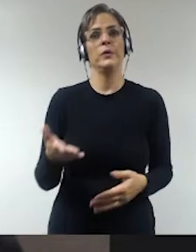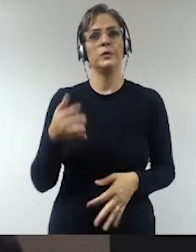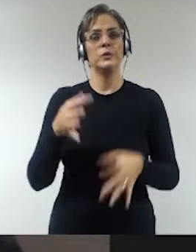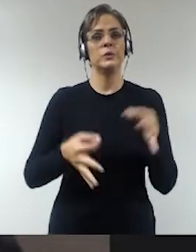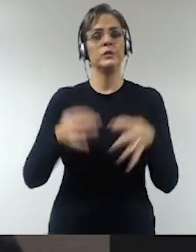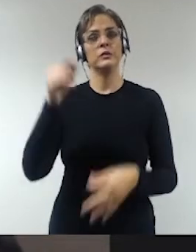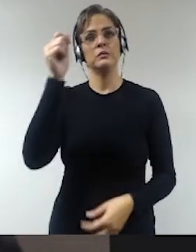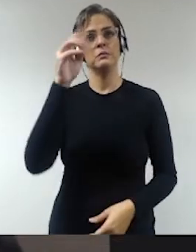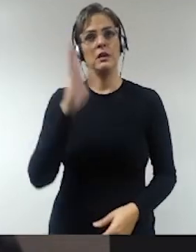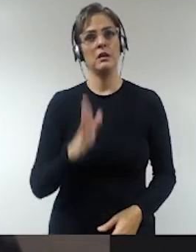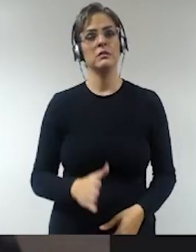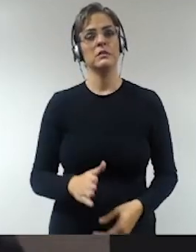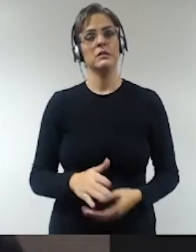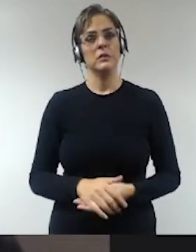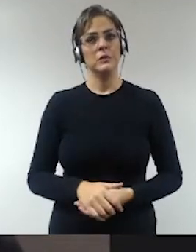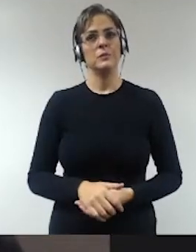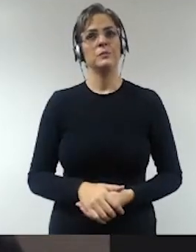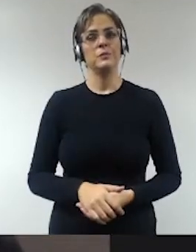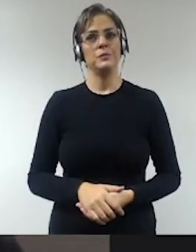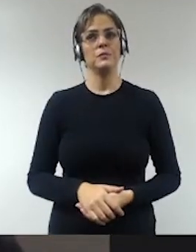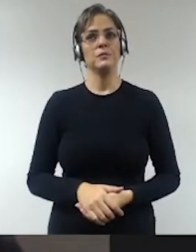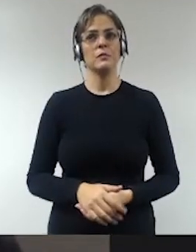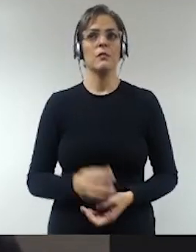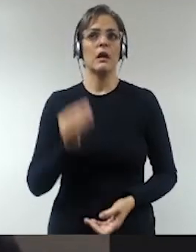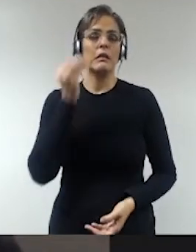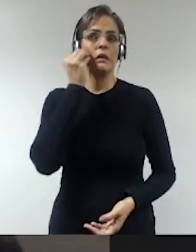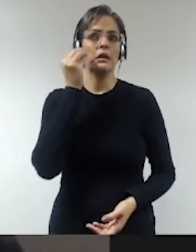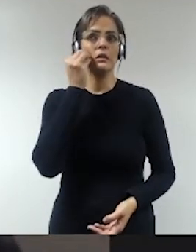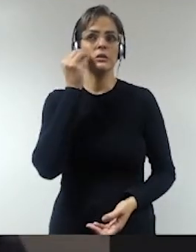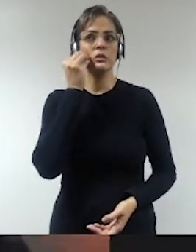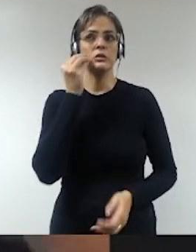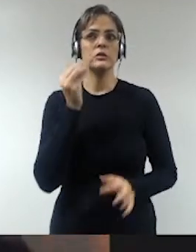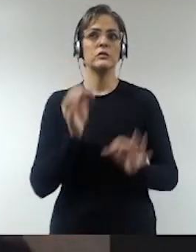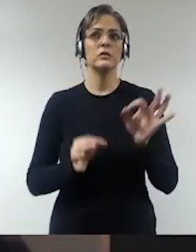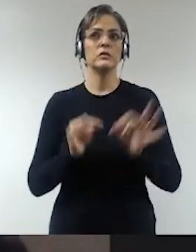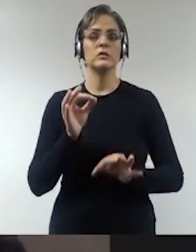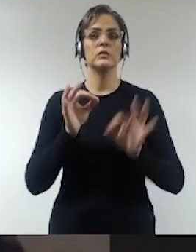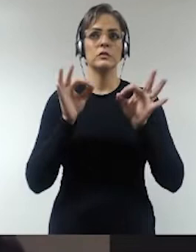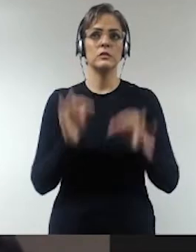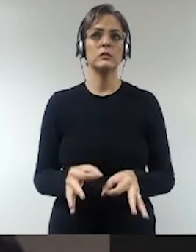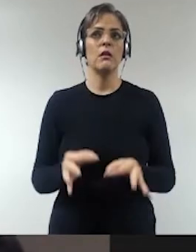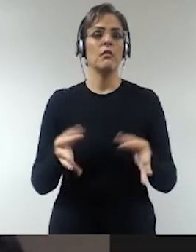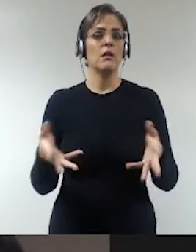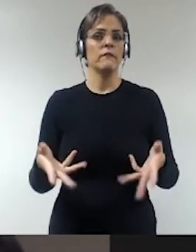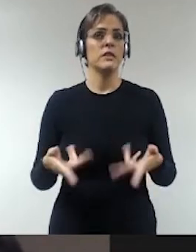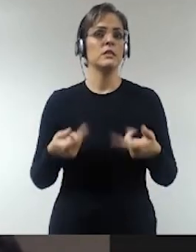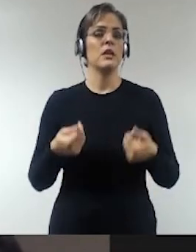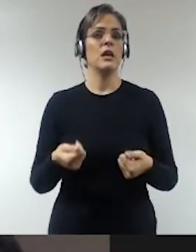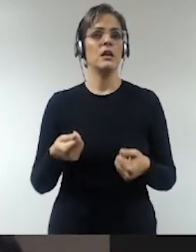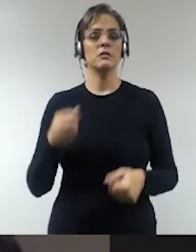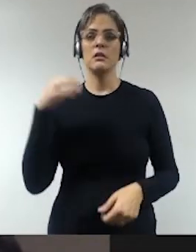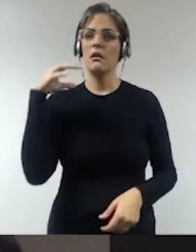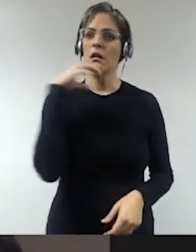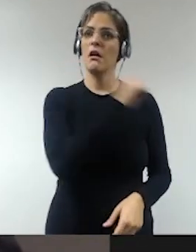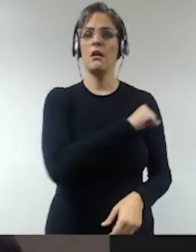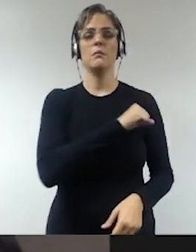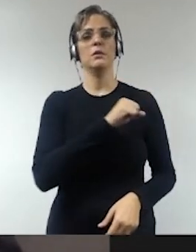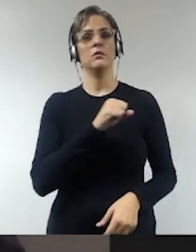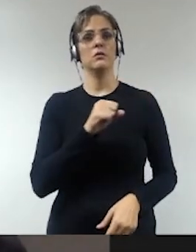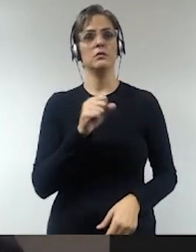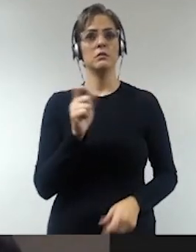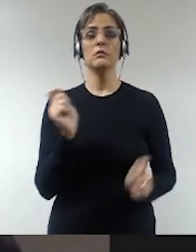Judiciário brasileiro em busca de uma judicatura mais eficiente, mais célere e que